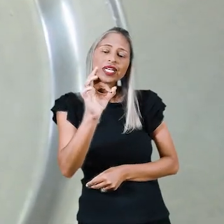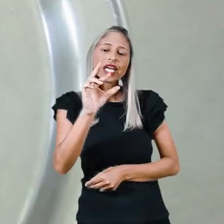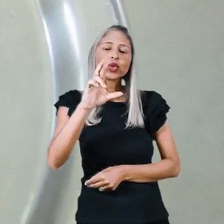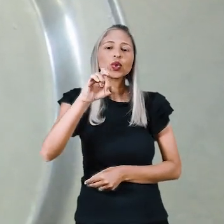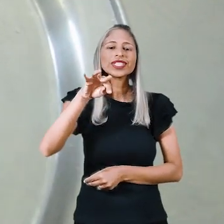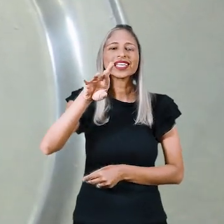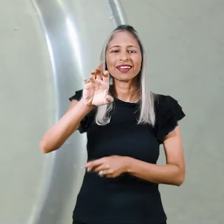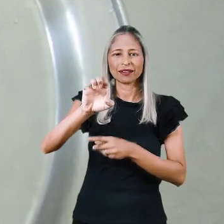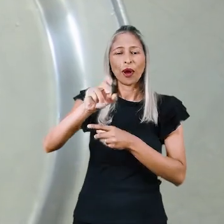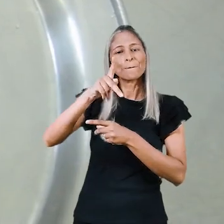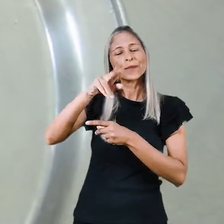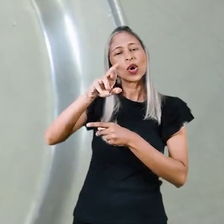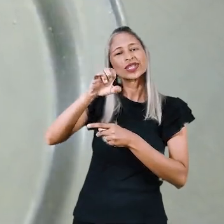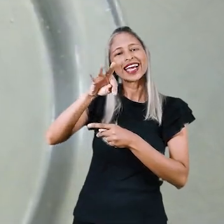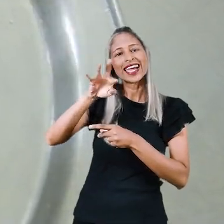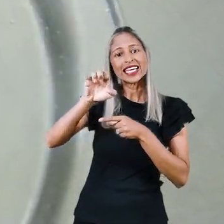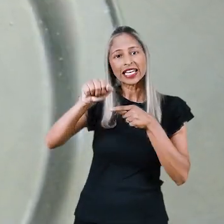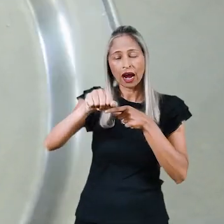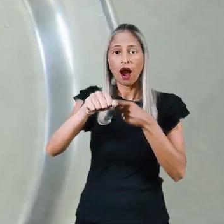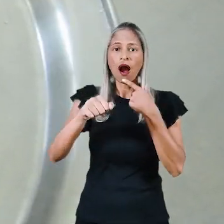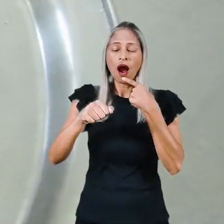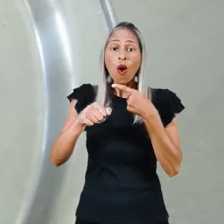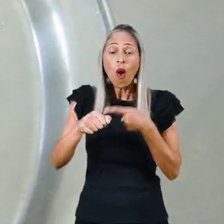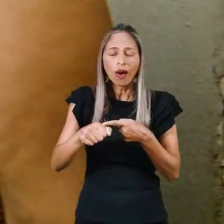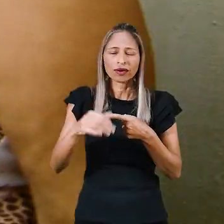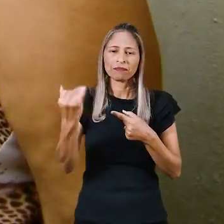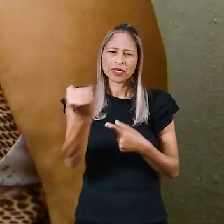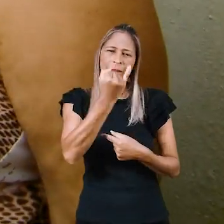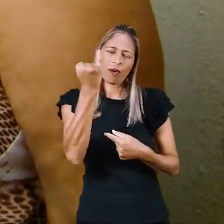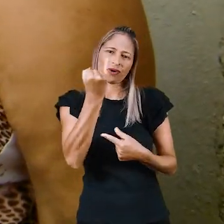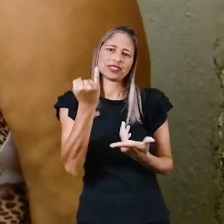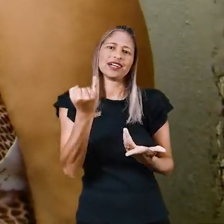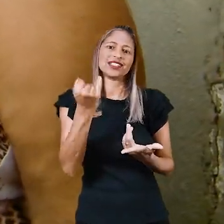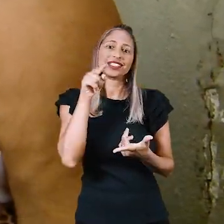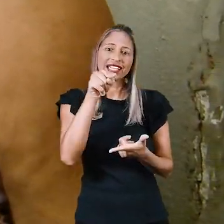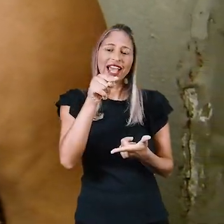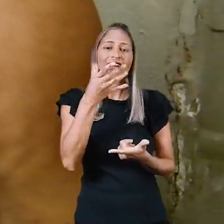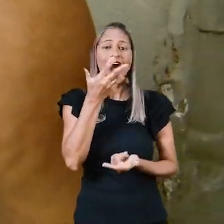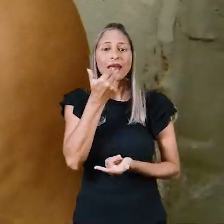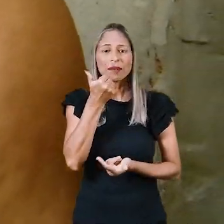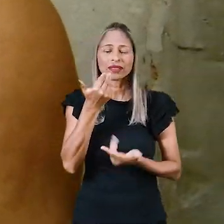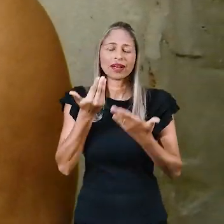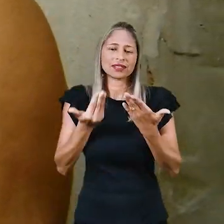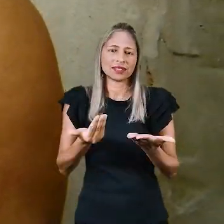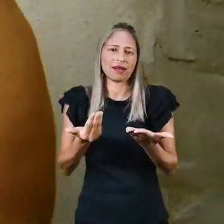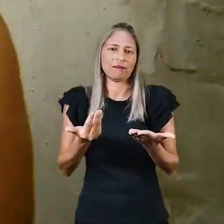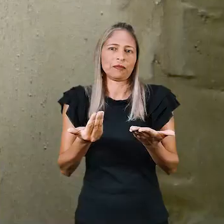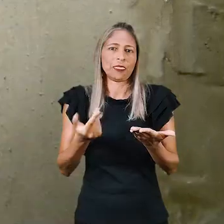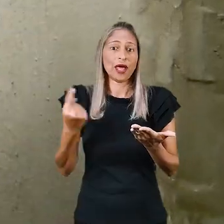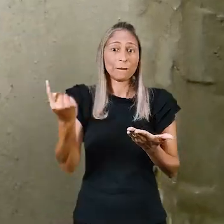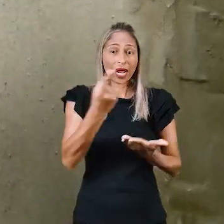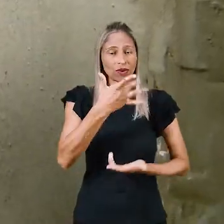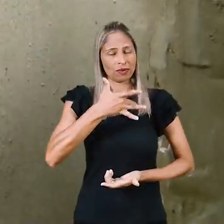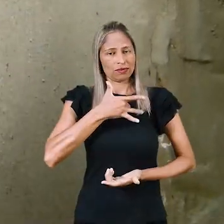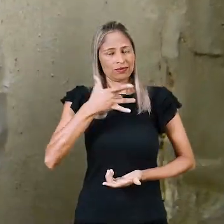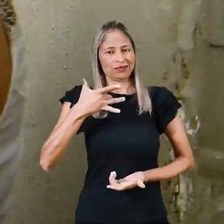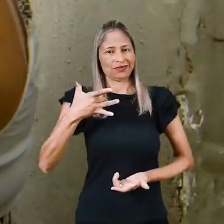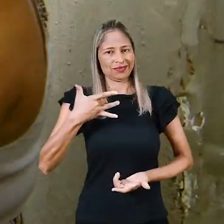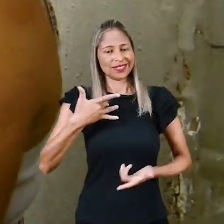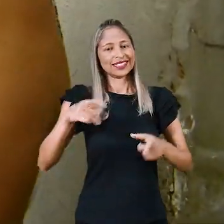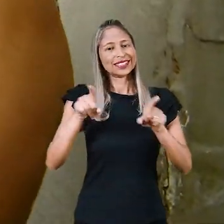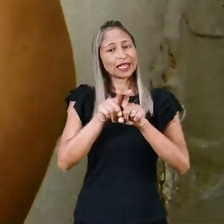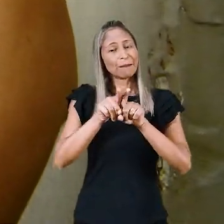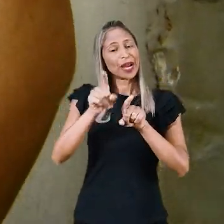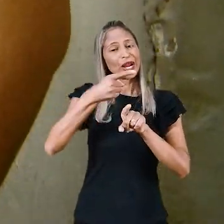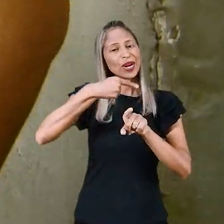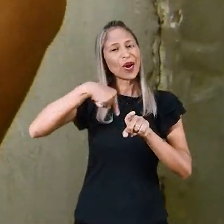em proteína. Então, olha só, a importância dela é realmente na alimentação para a nossa saúde